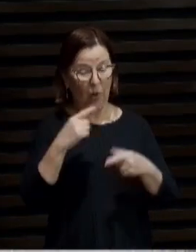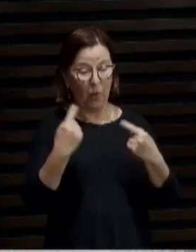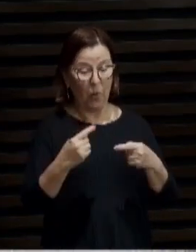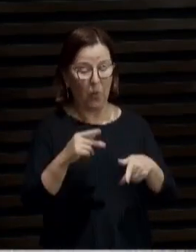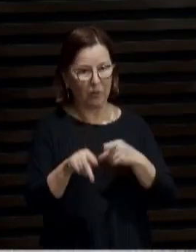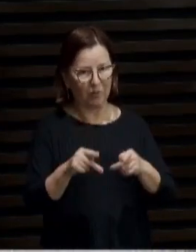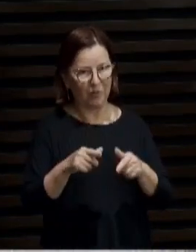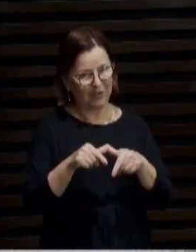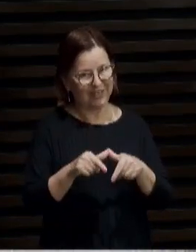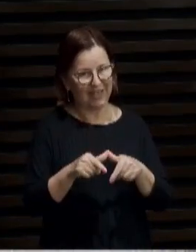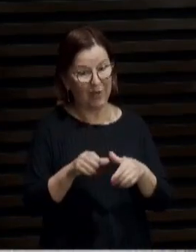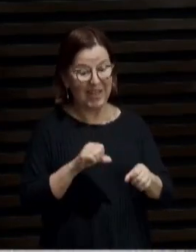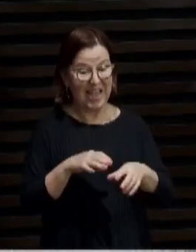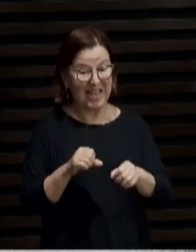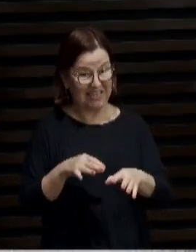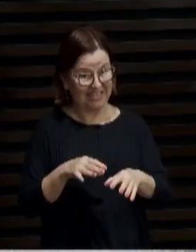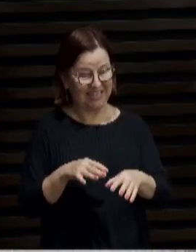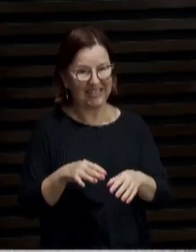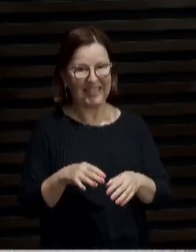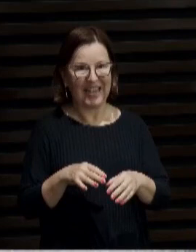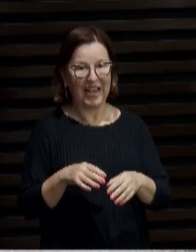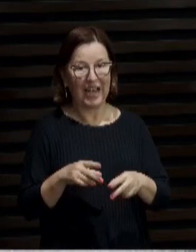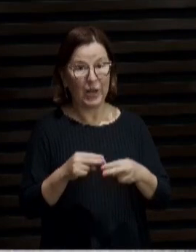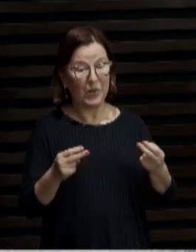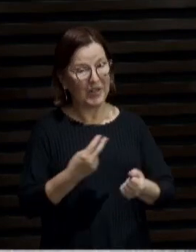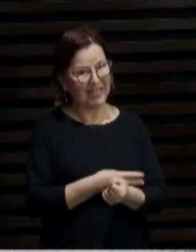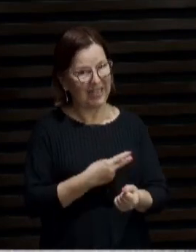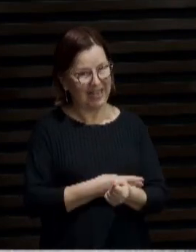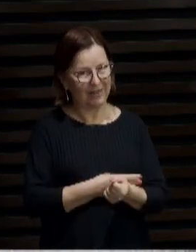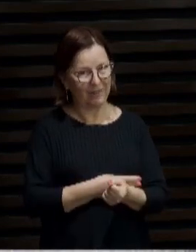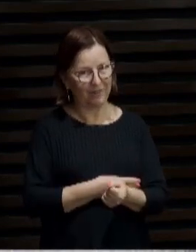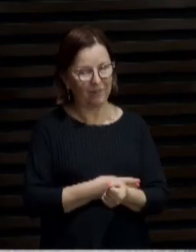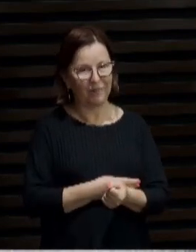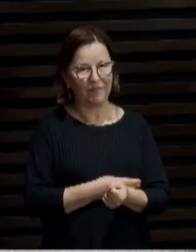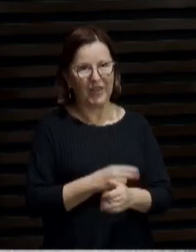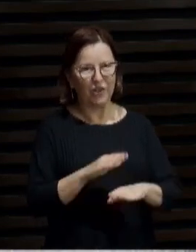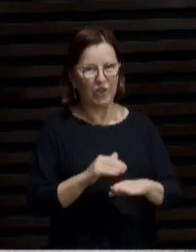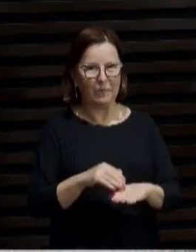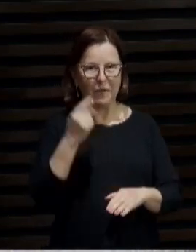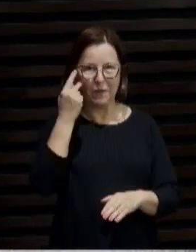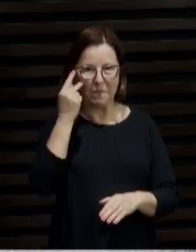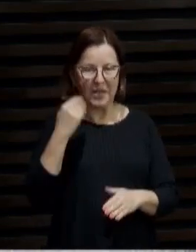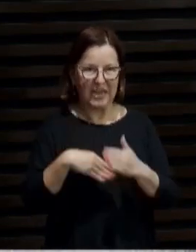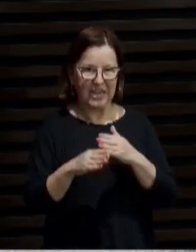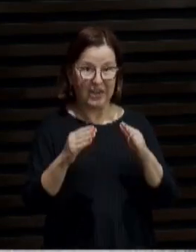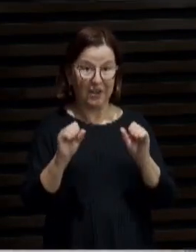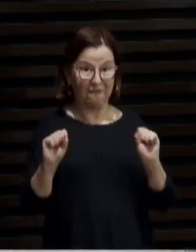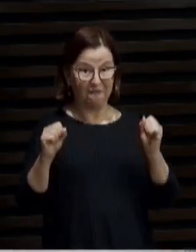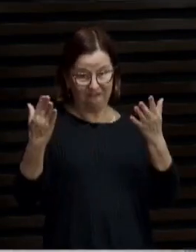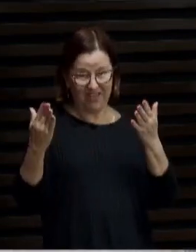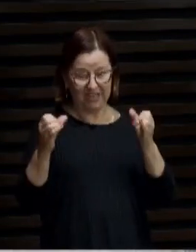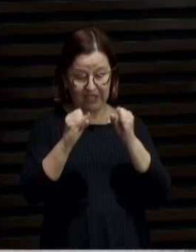eles que não tem problema ir nas festas dos pagãos, sacrificar aos